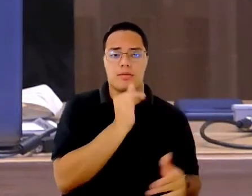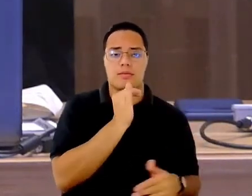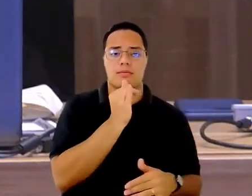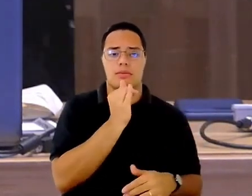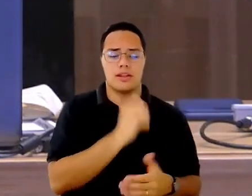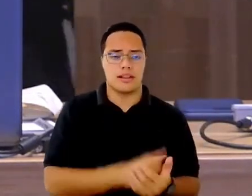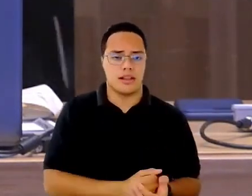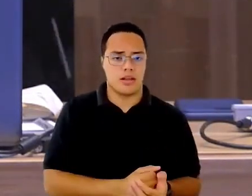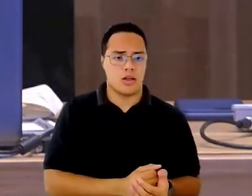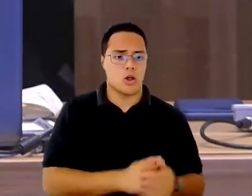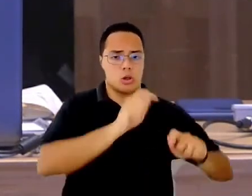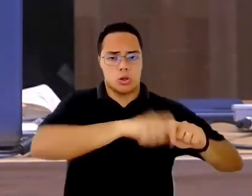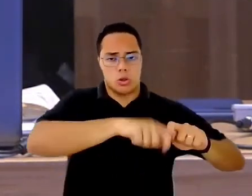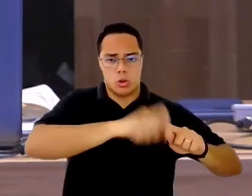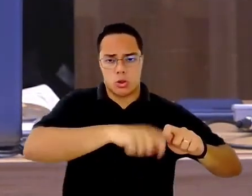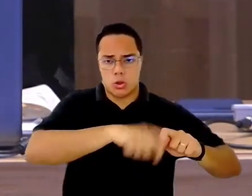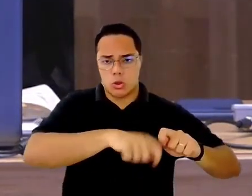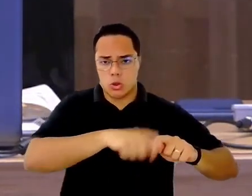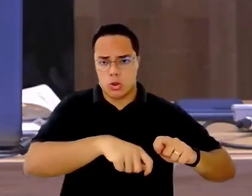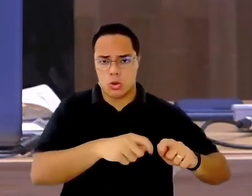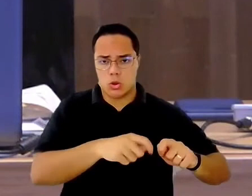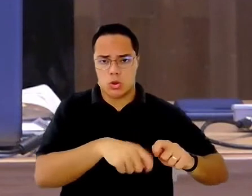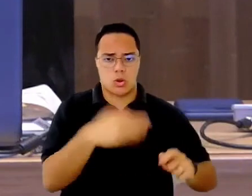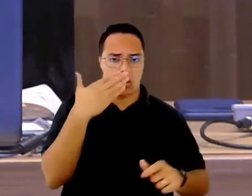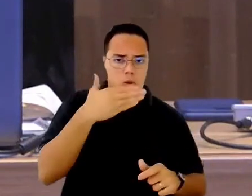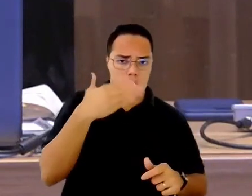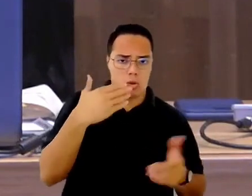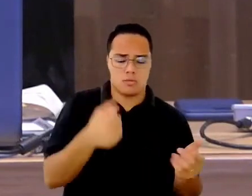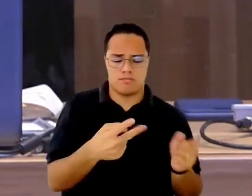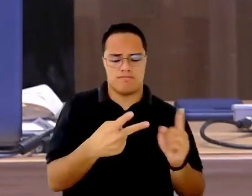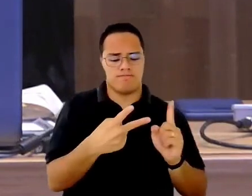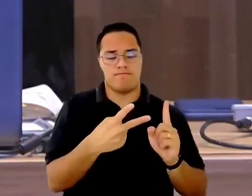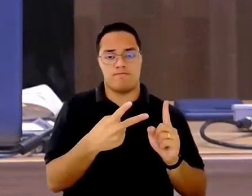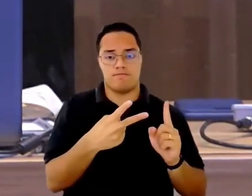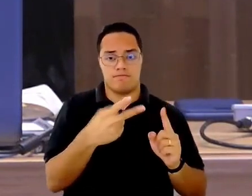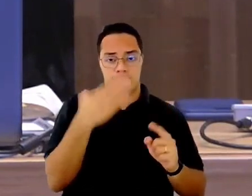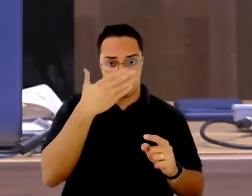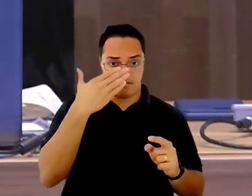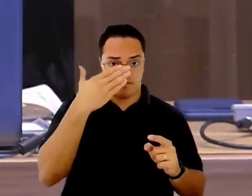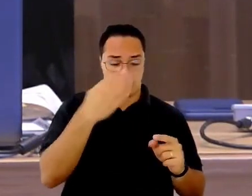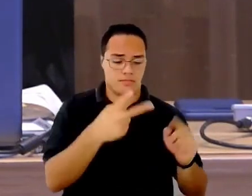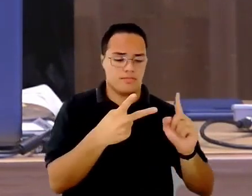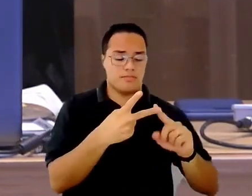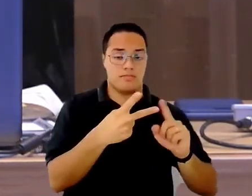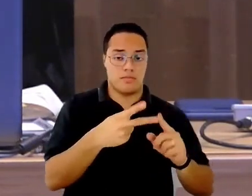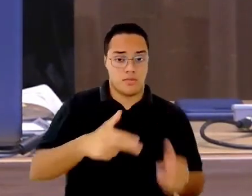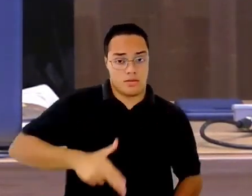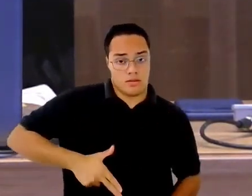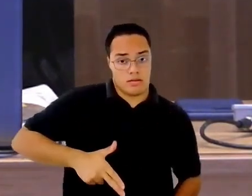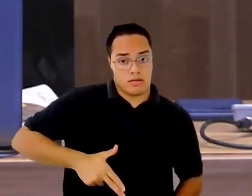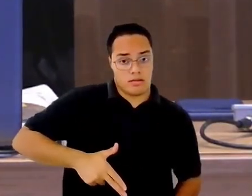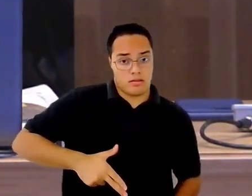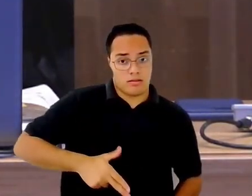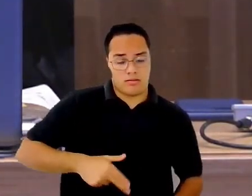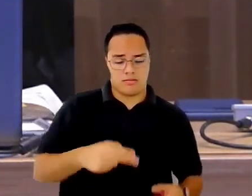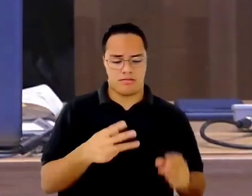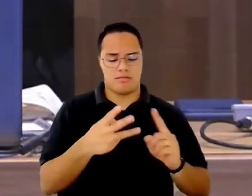prostituição, porte ilegal de arma de fogo, consumo de energia, que também é